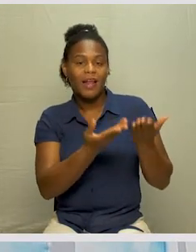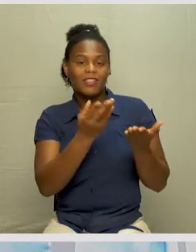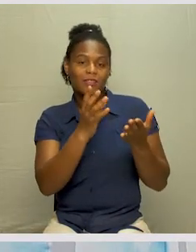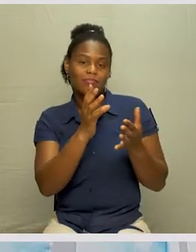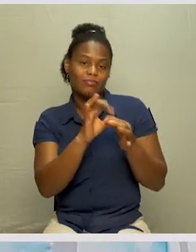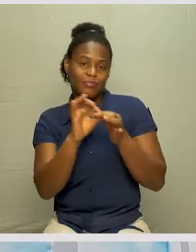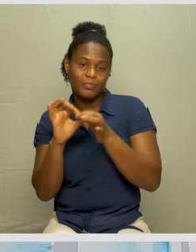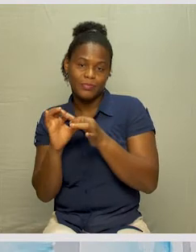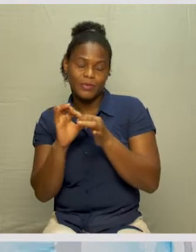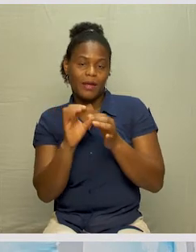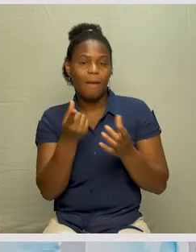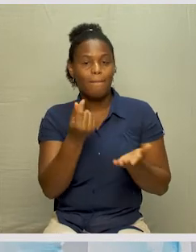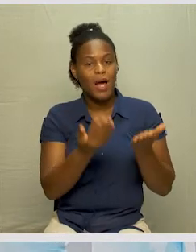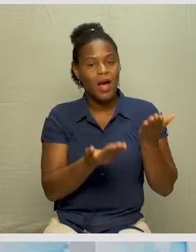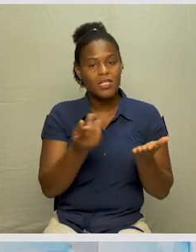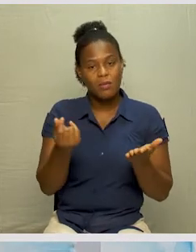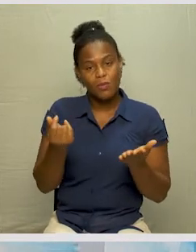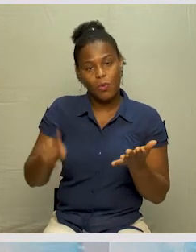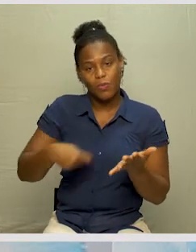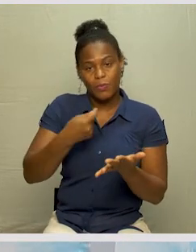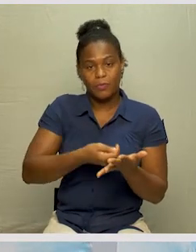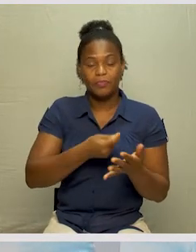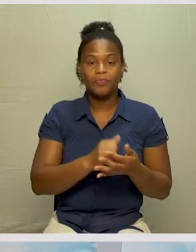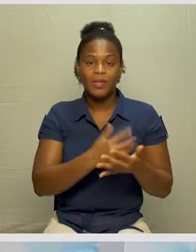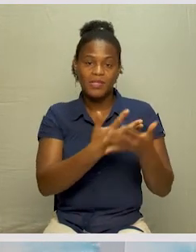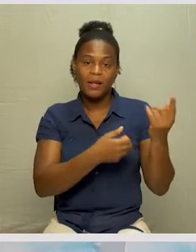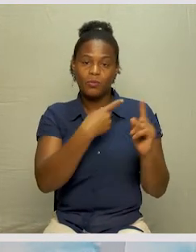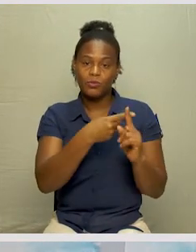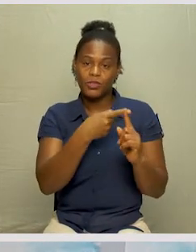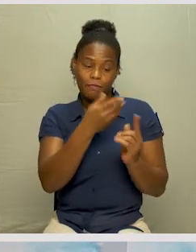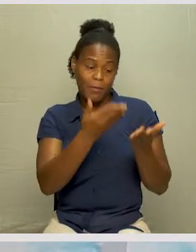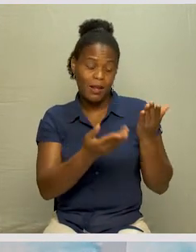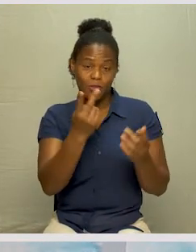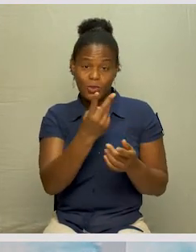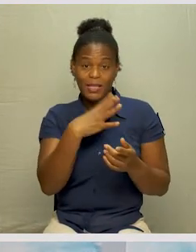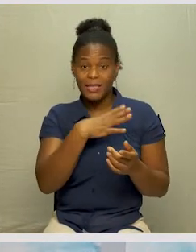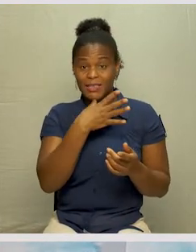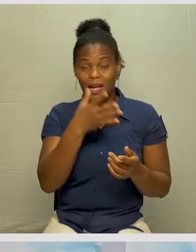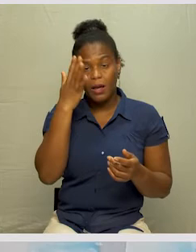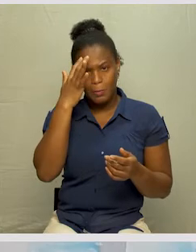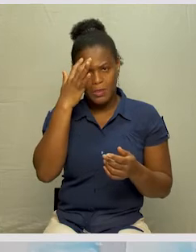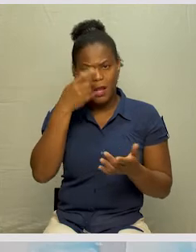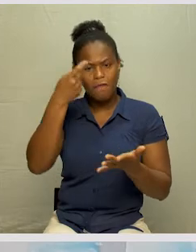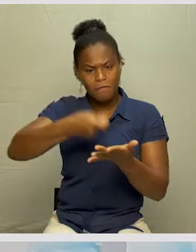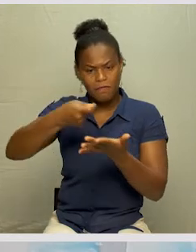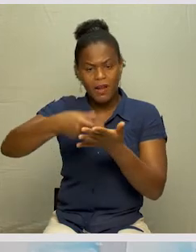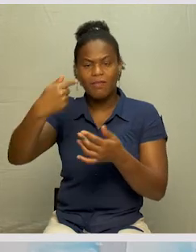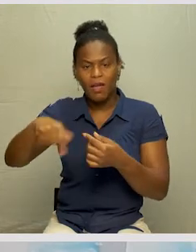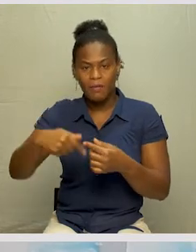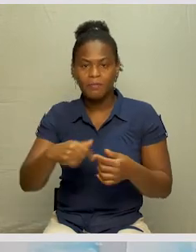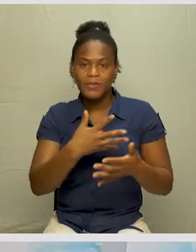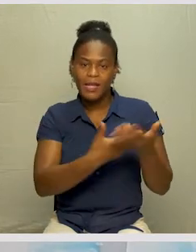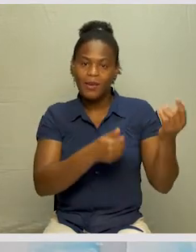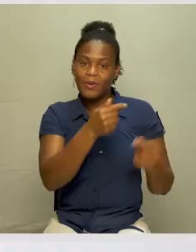capital. Saldo positivo destas duas balanças significa capacidade de financiamento,